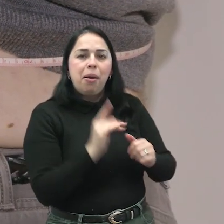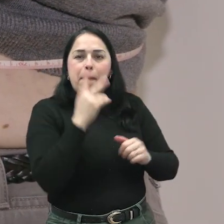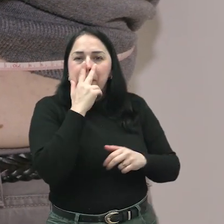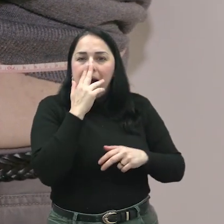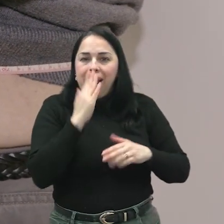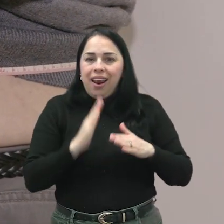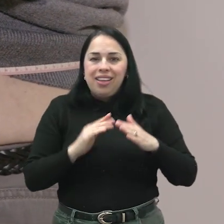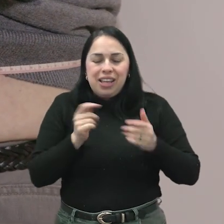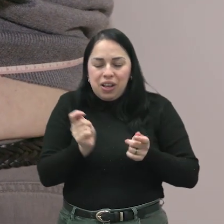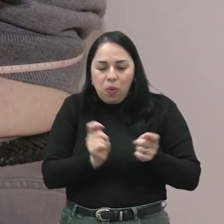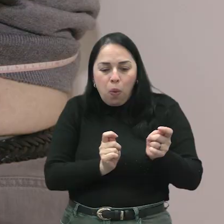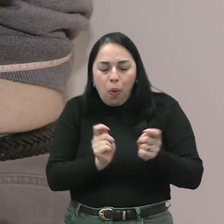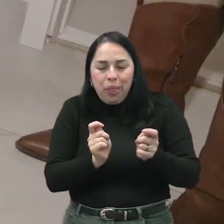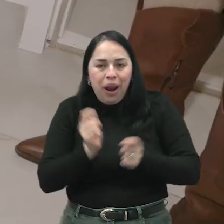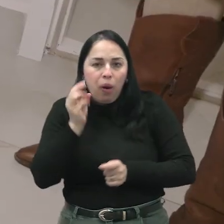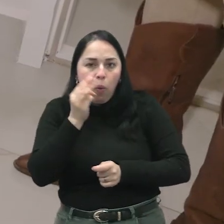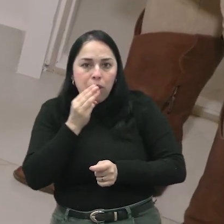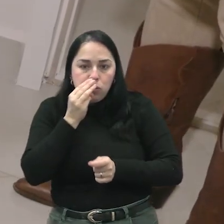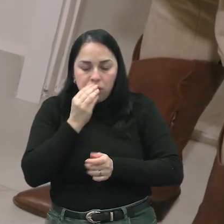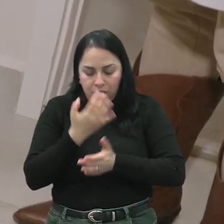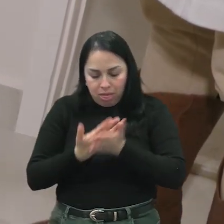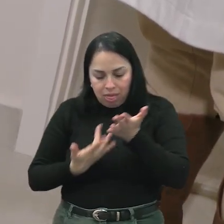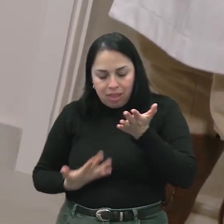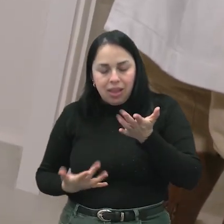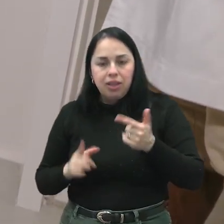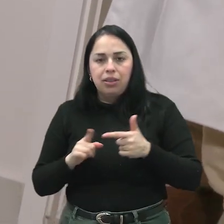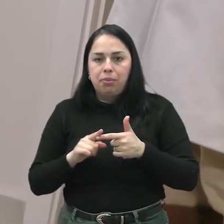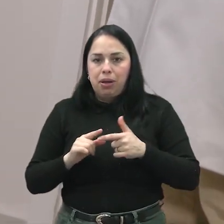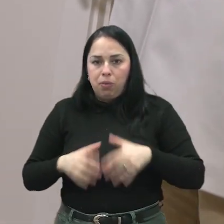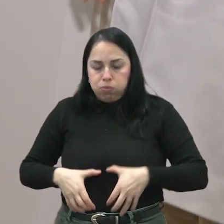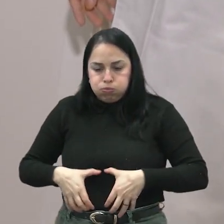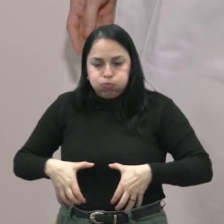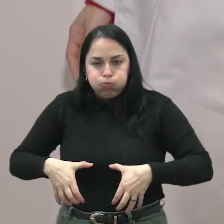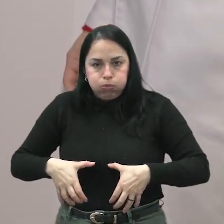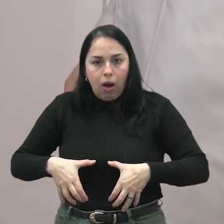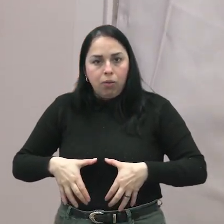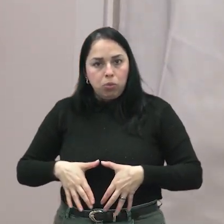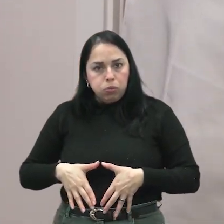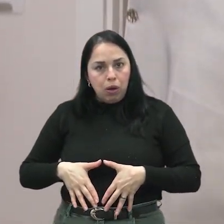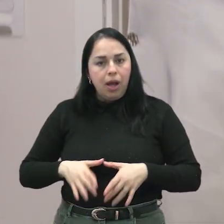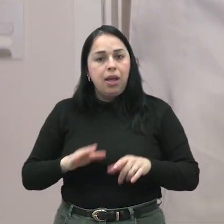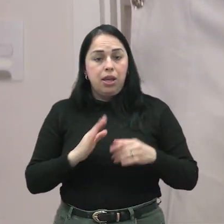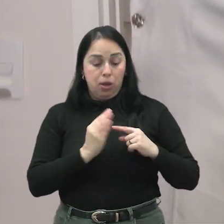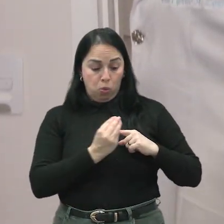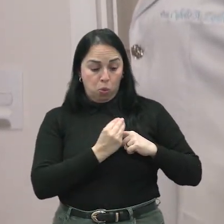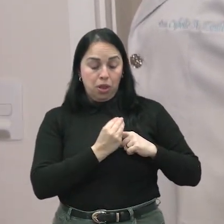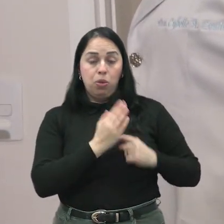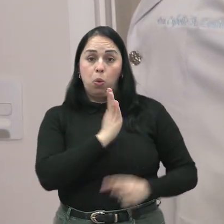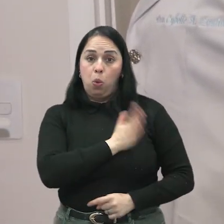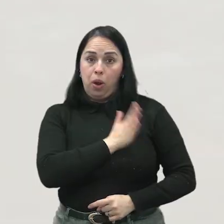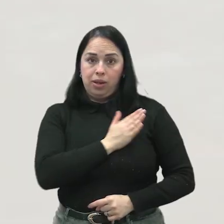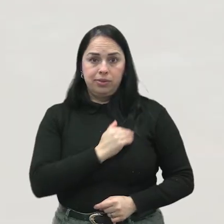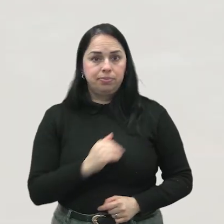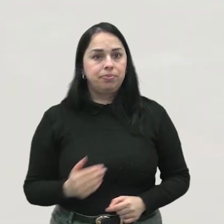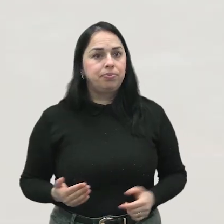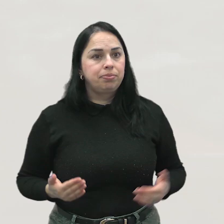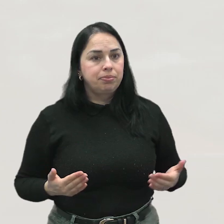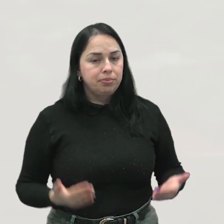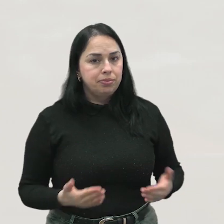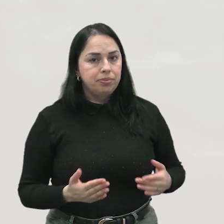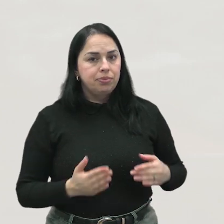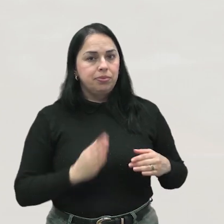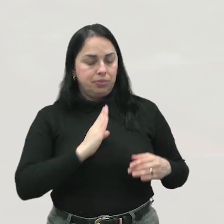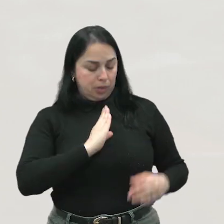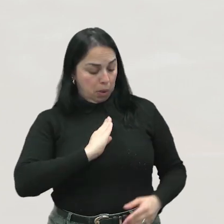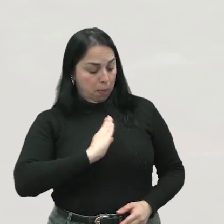um escudo, controla o açúcar no sangue, combate a inflamação e protege o coração. A massa